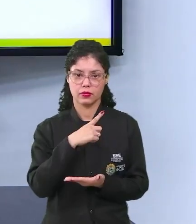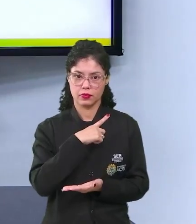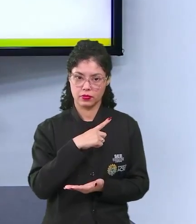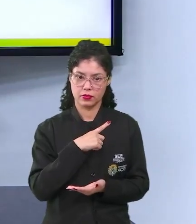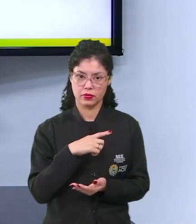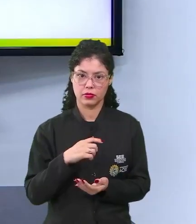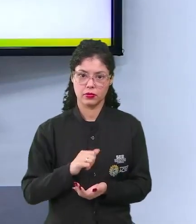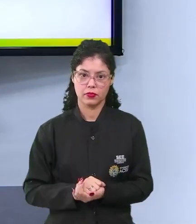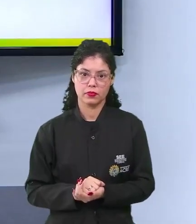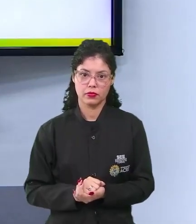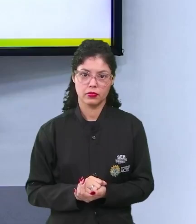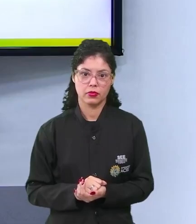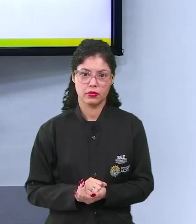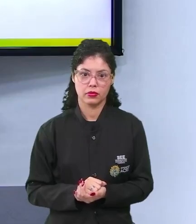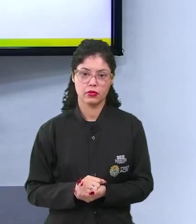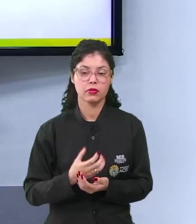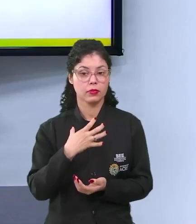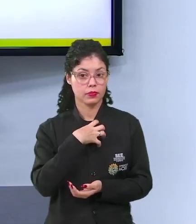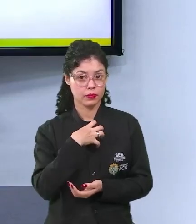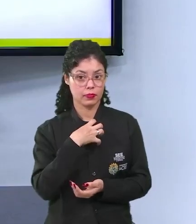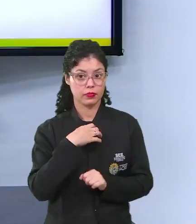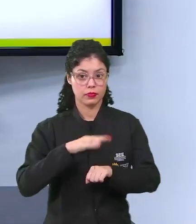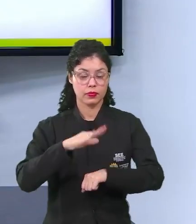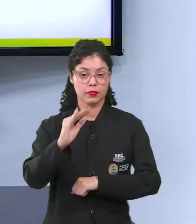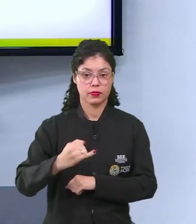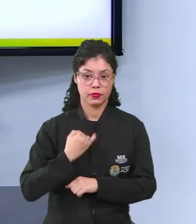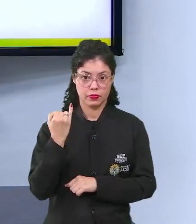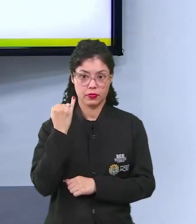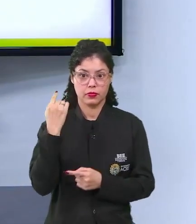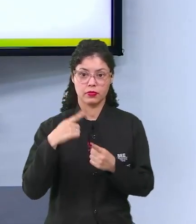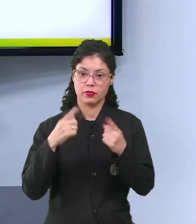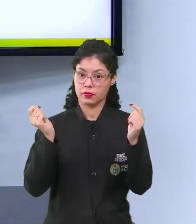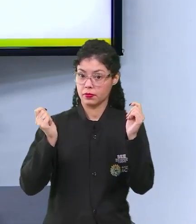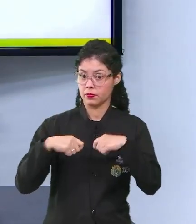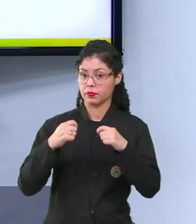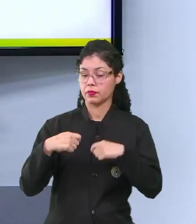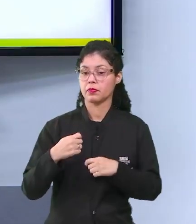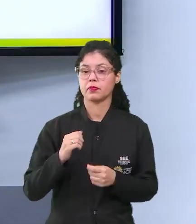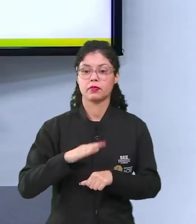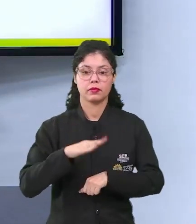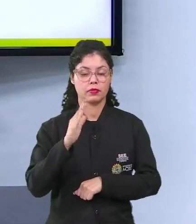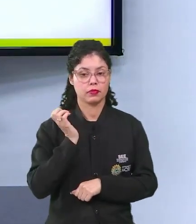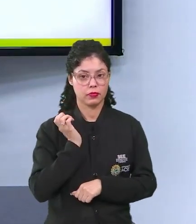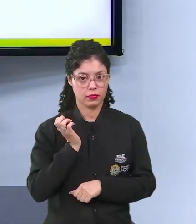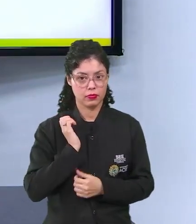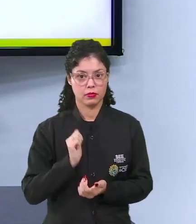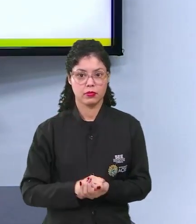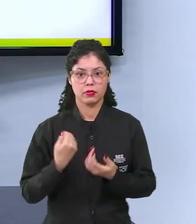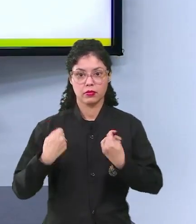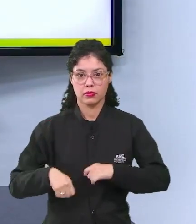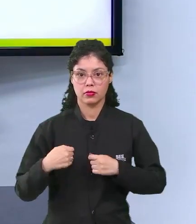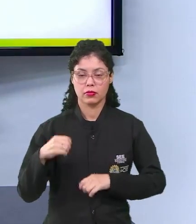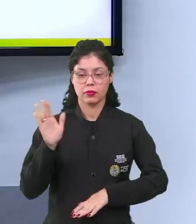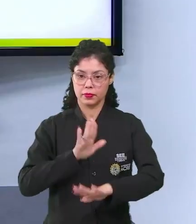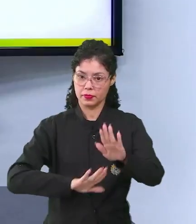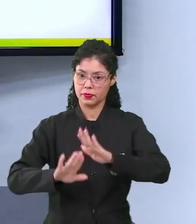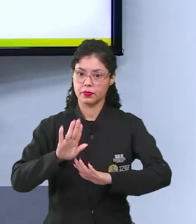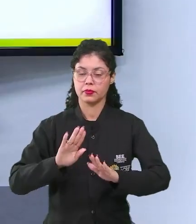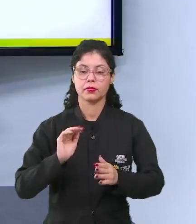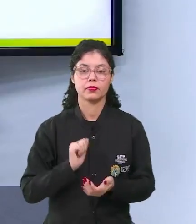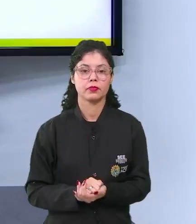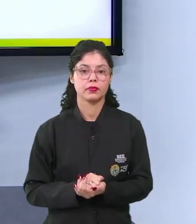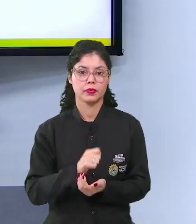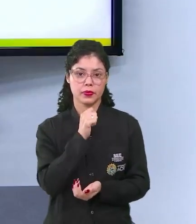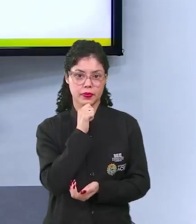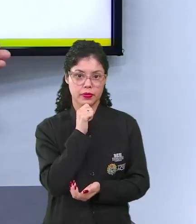já possui. Então, você quer se sentir mais importante porque possui um bem mais caro. Precisa ter muito cuidado com isso,